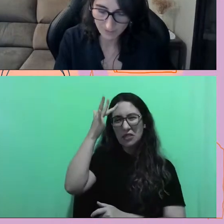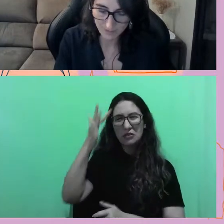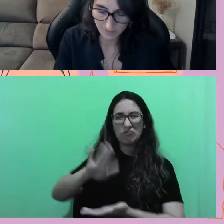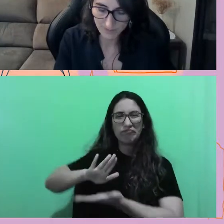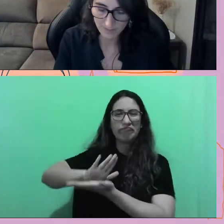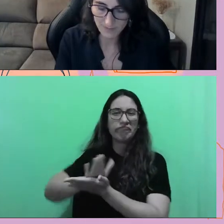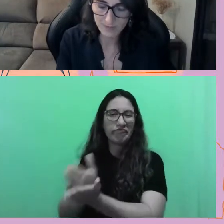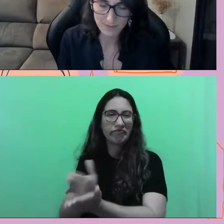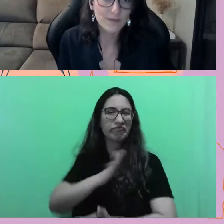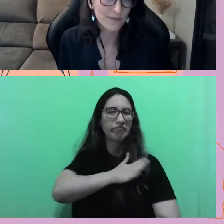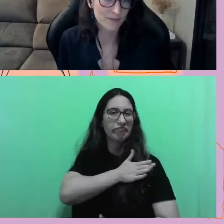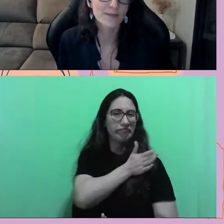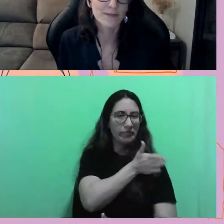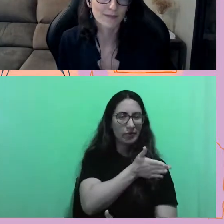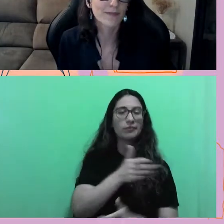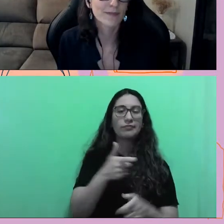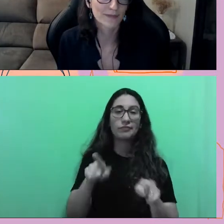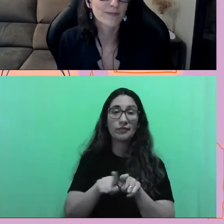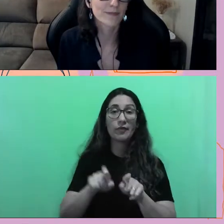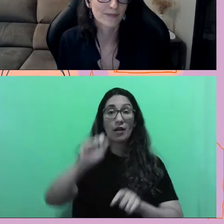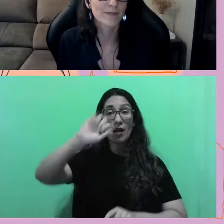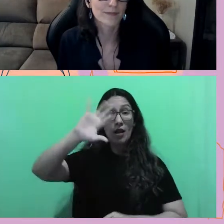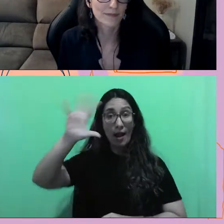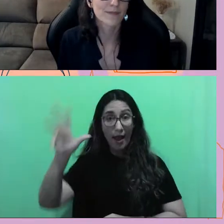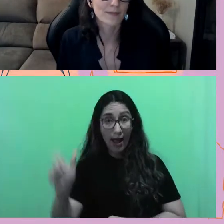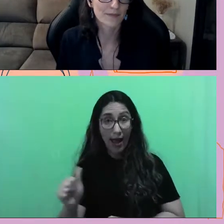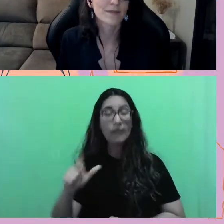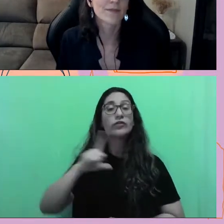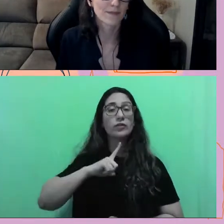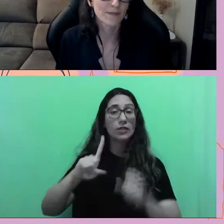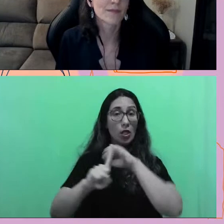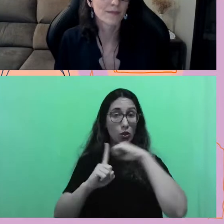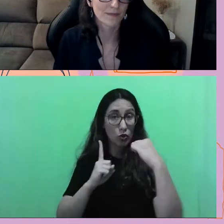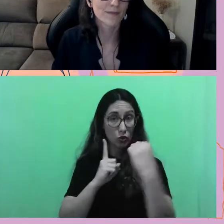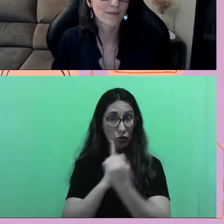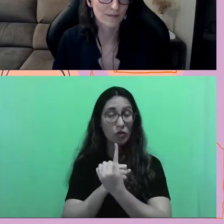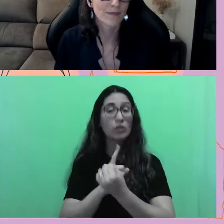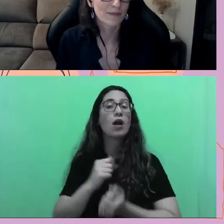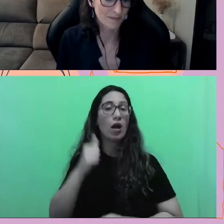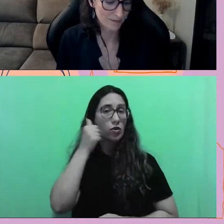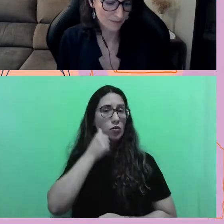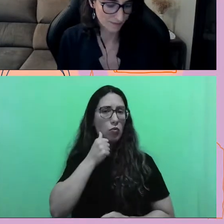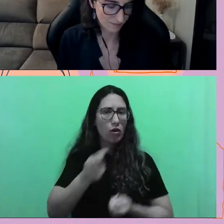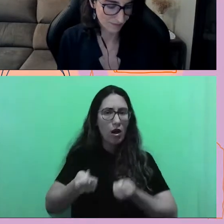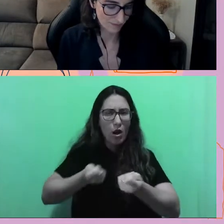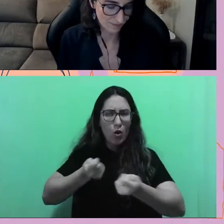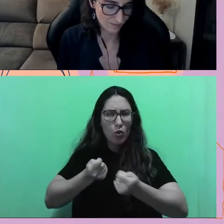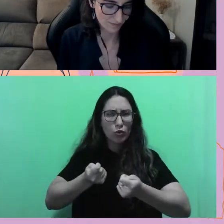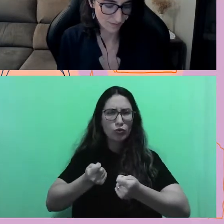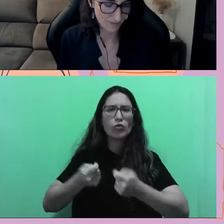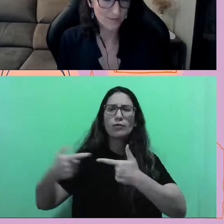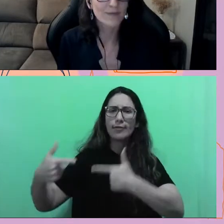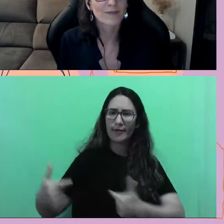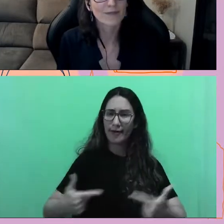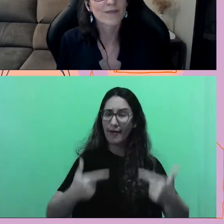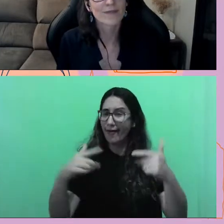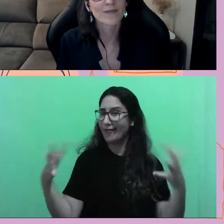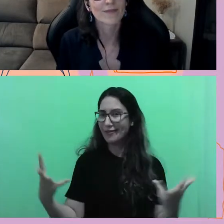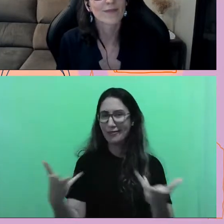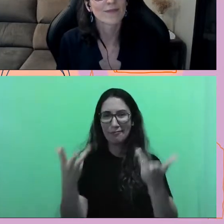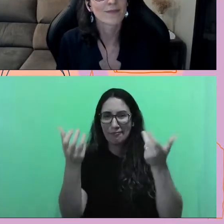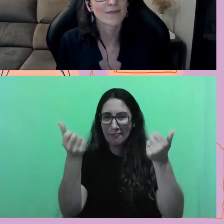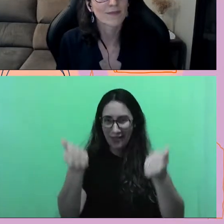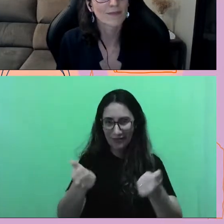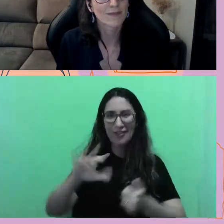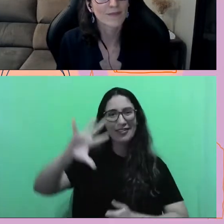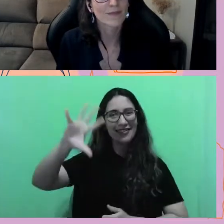a gente vai ter em África sociedades matriarcais comandadas por mulheres guerreiras e maravilhosas, e a gente vai